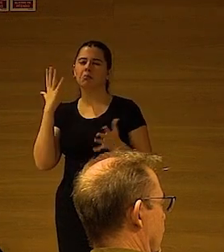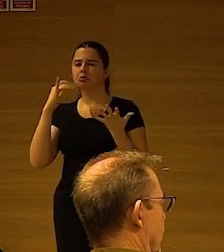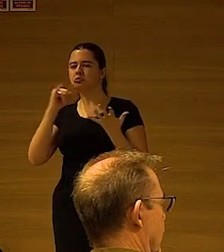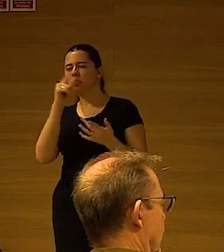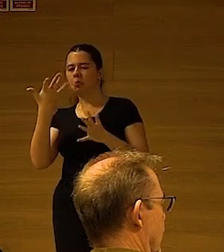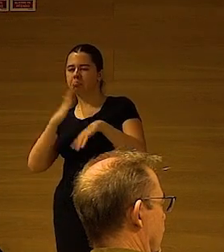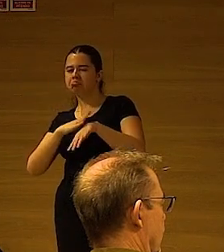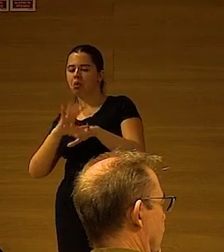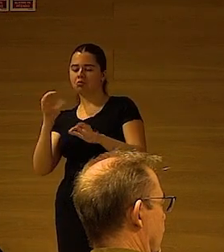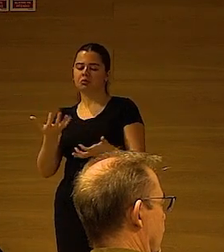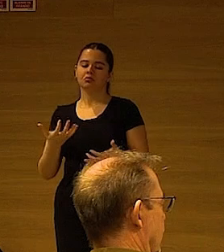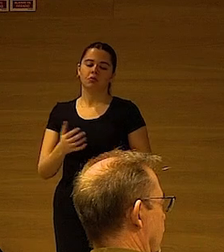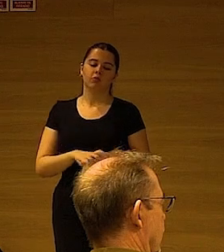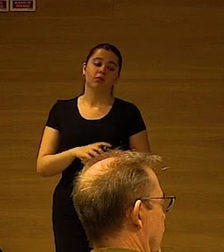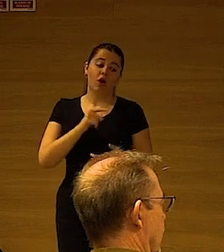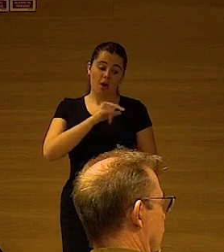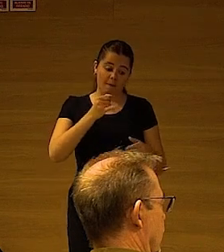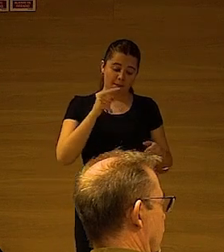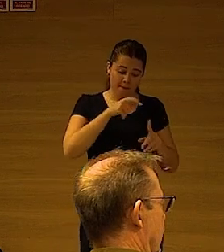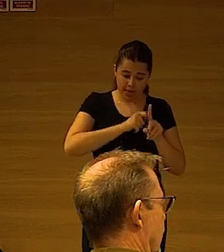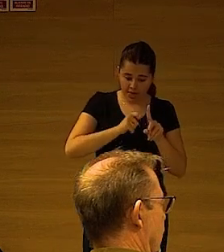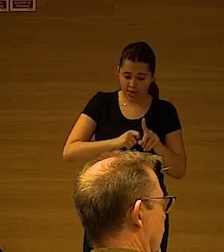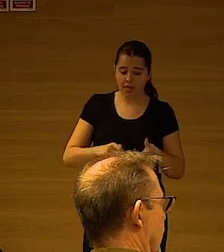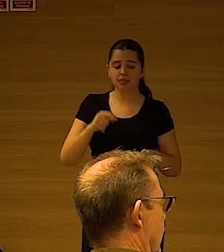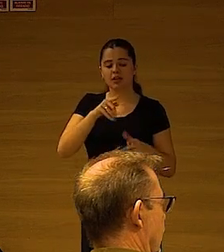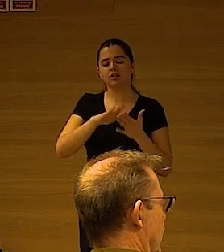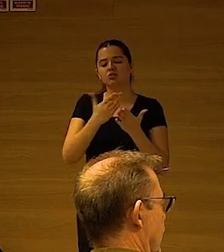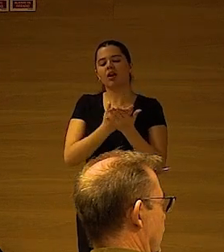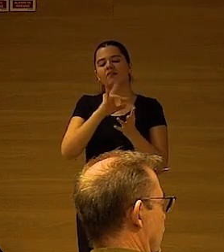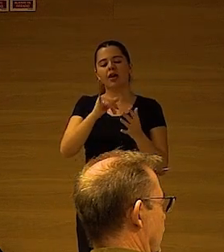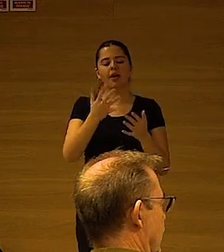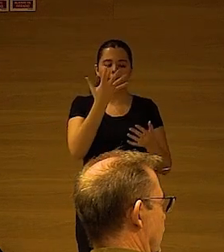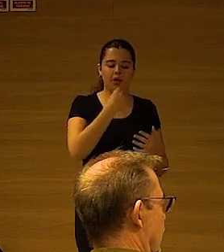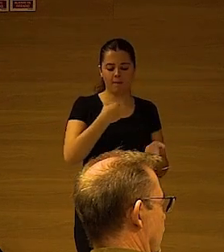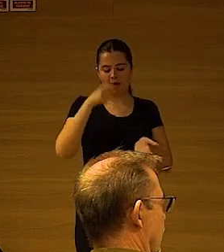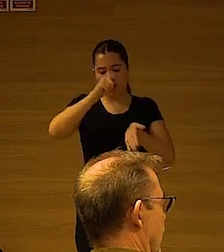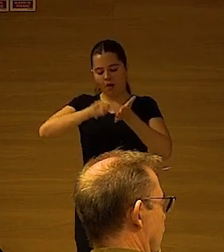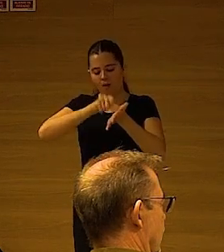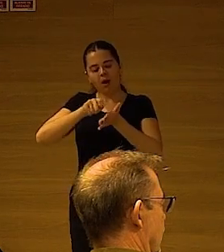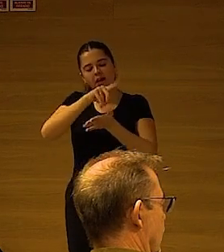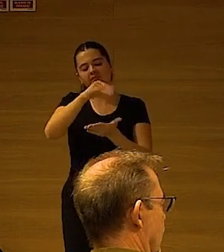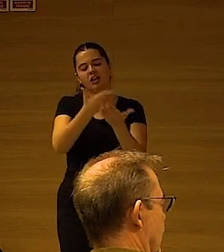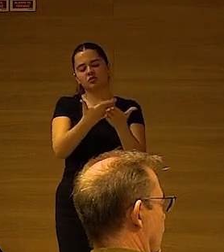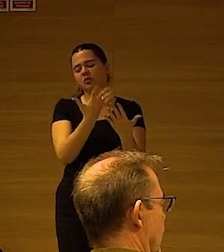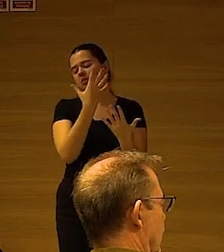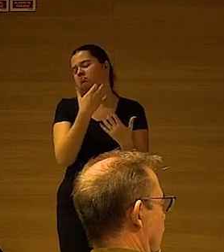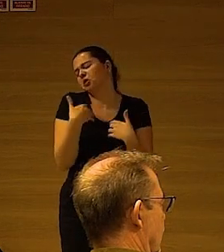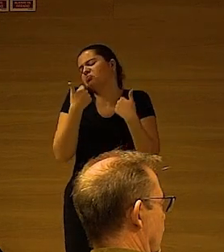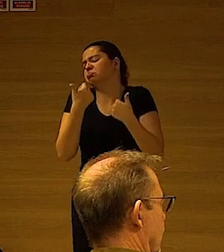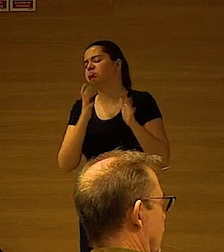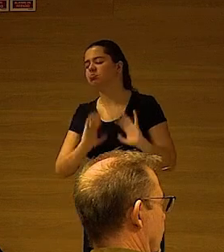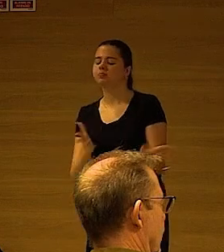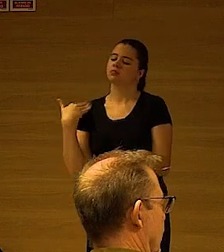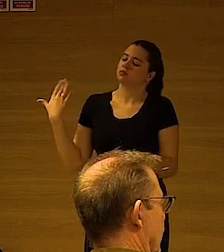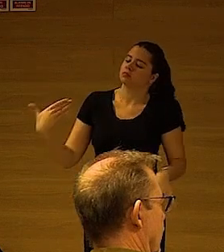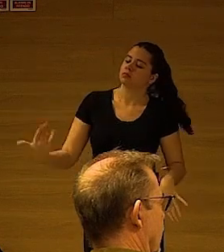julho. E falaram, durante esses meses, uma escola vai estudar suas obras, que eram obras infantis. E tudo bem. Aí fomos, quando chegou